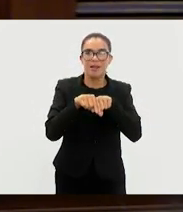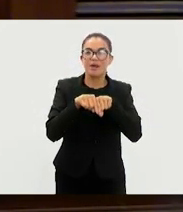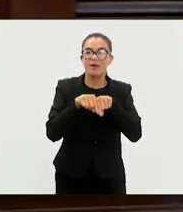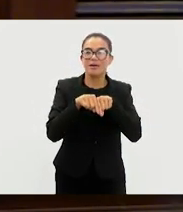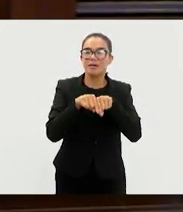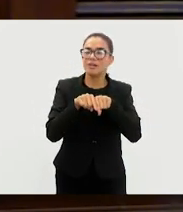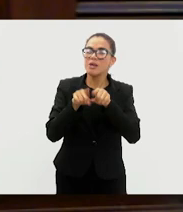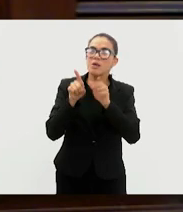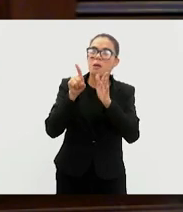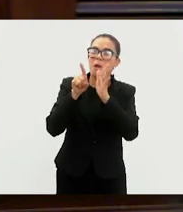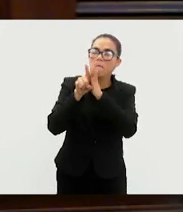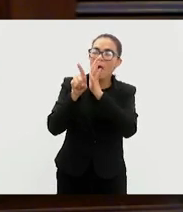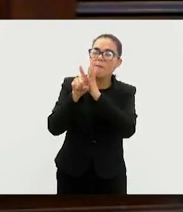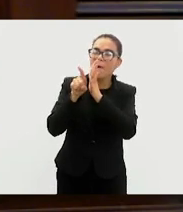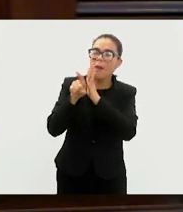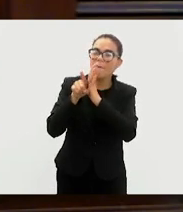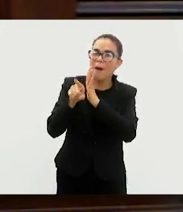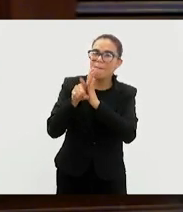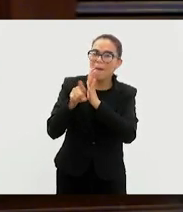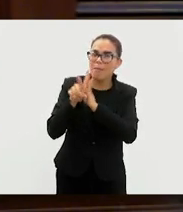um interrogatório.